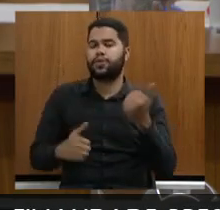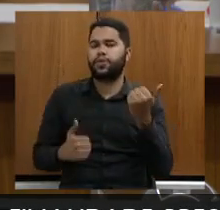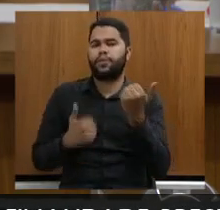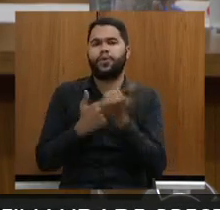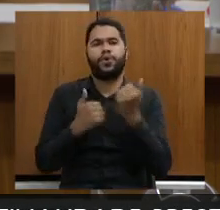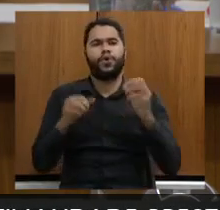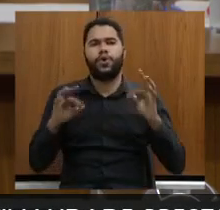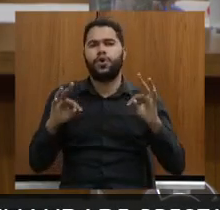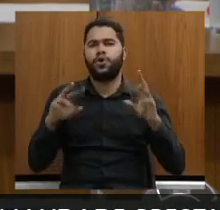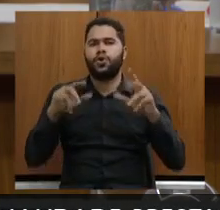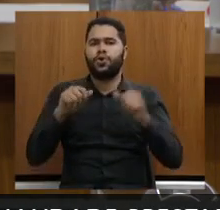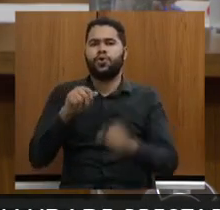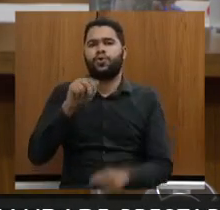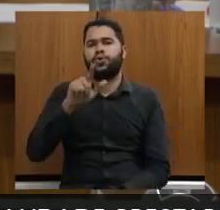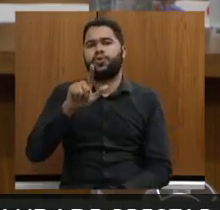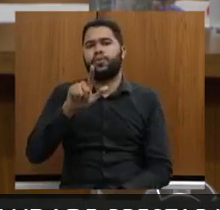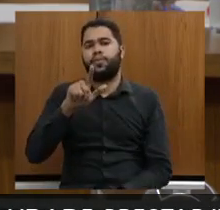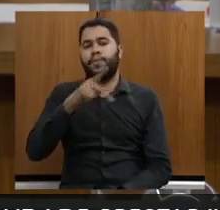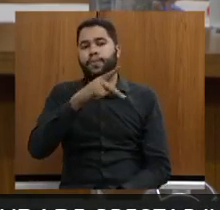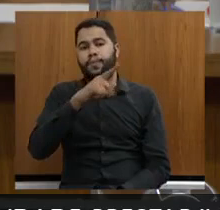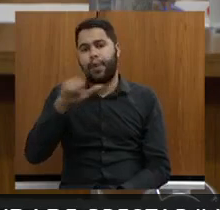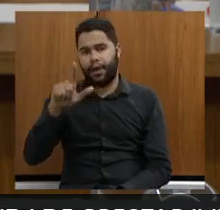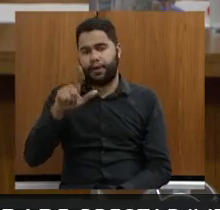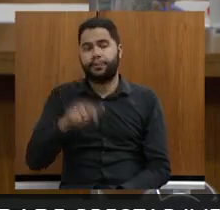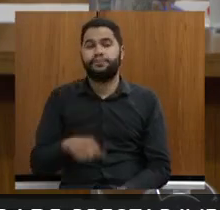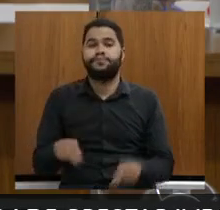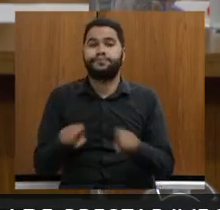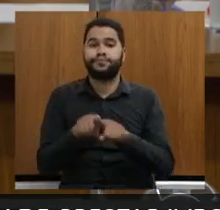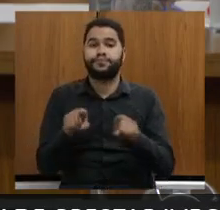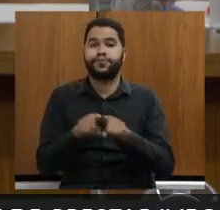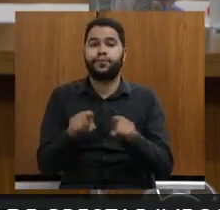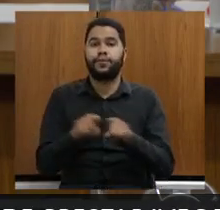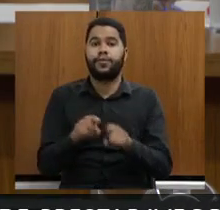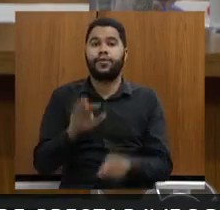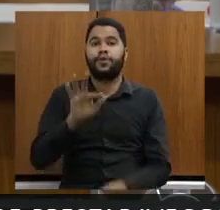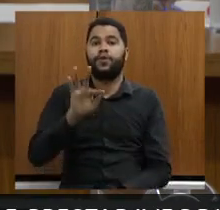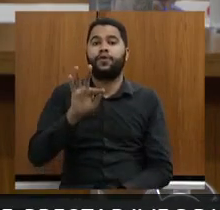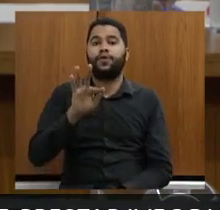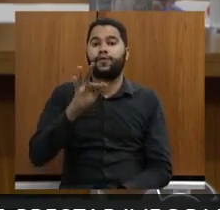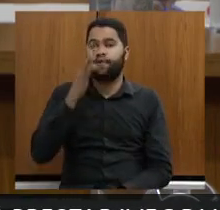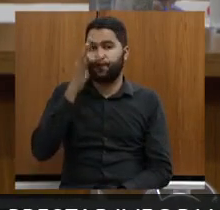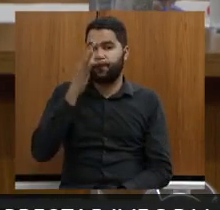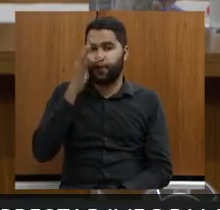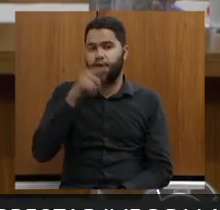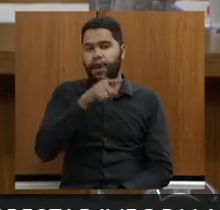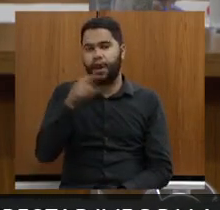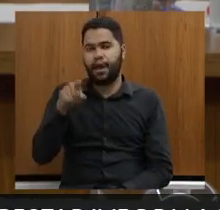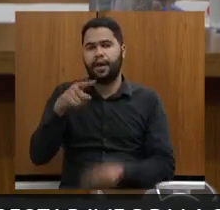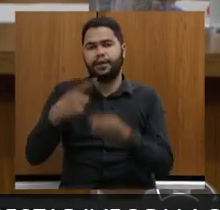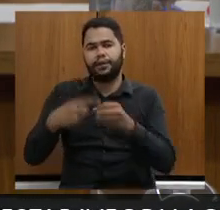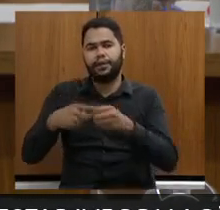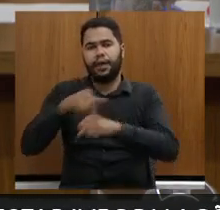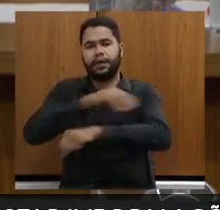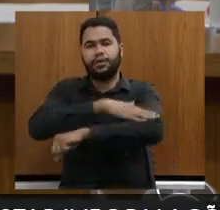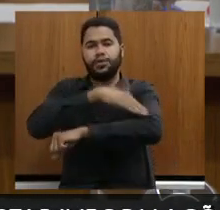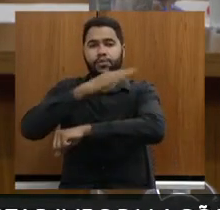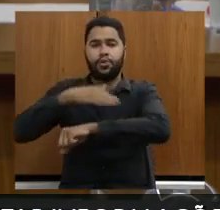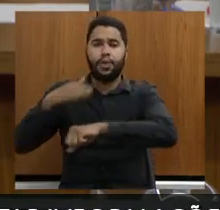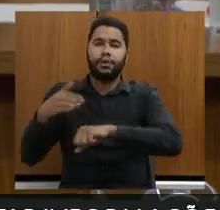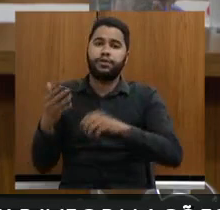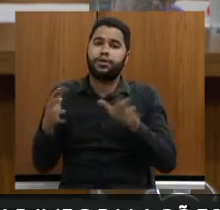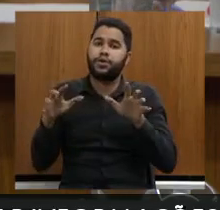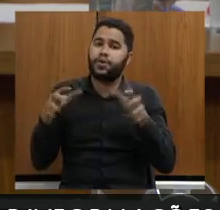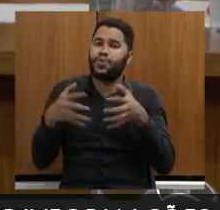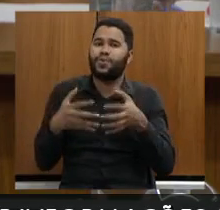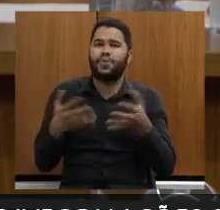assim todos esses pés que o senhor trouxe aqui em relação ao flores para Brumadinho Deputado é eu acho que